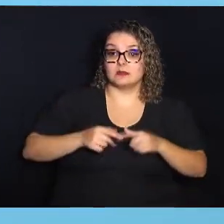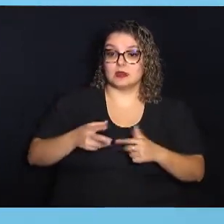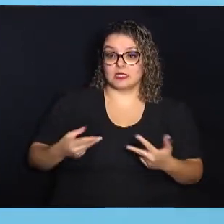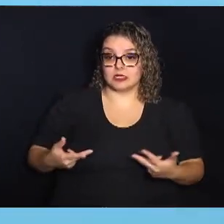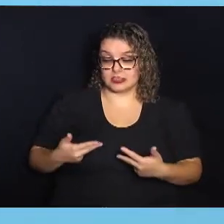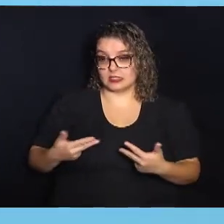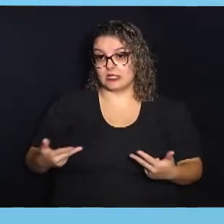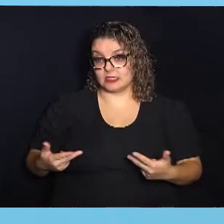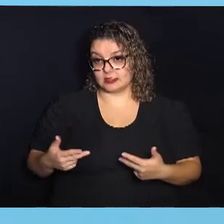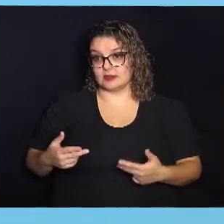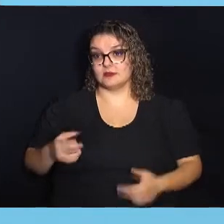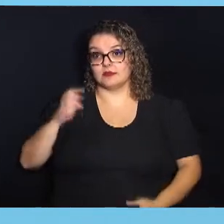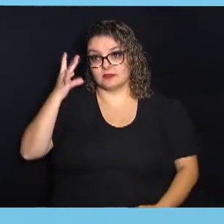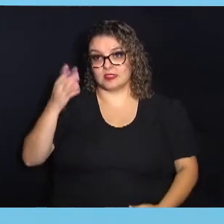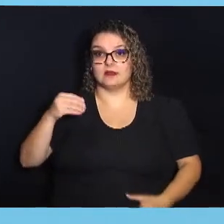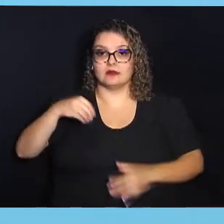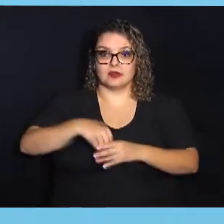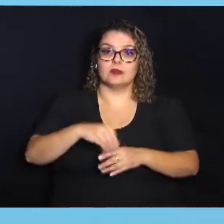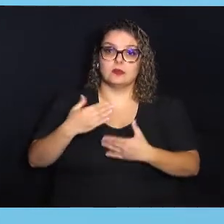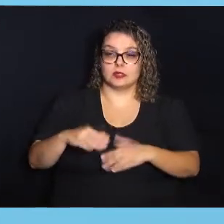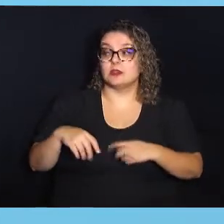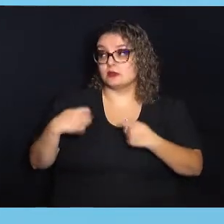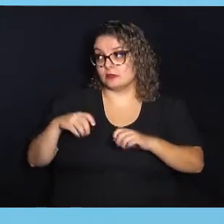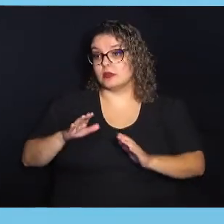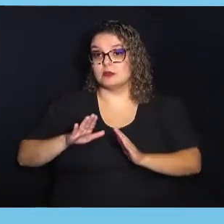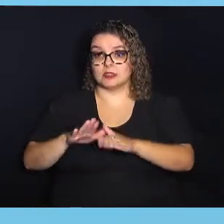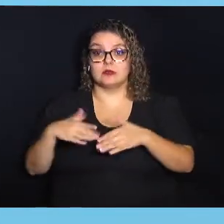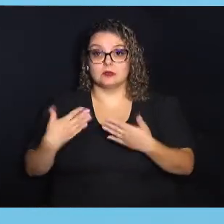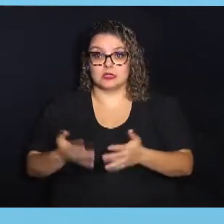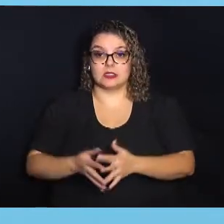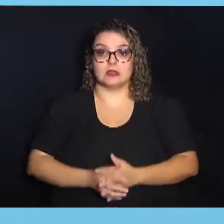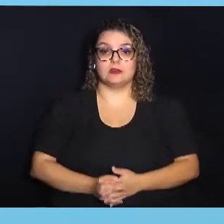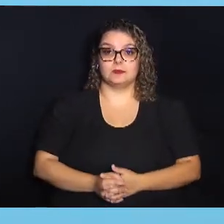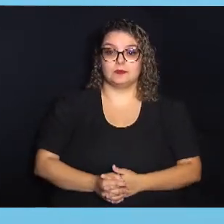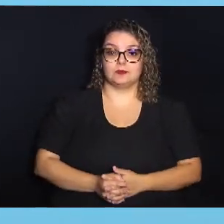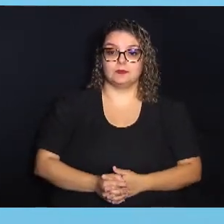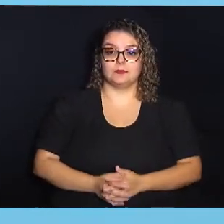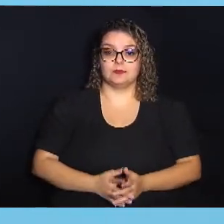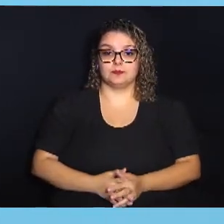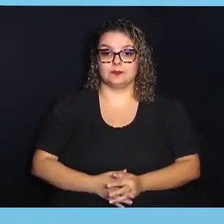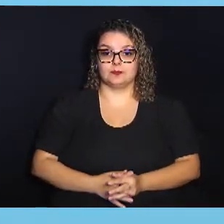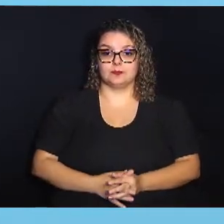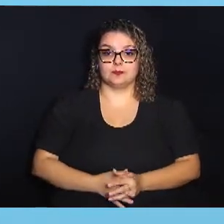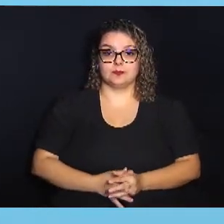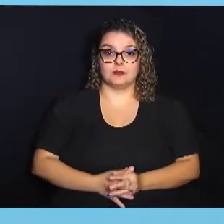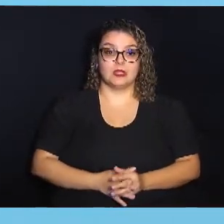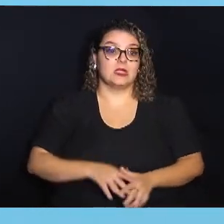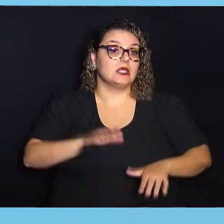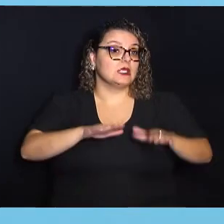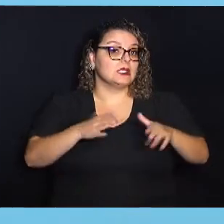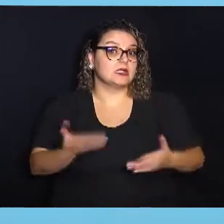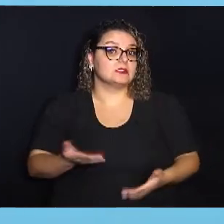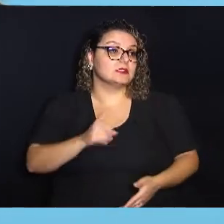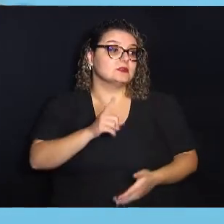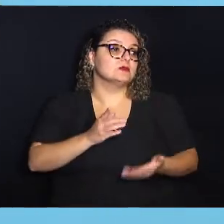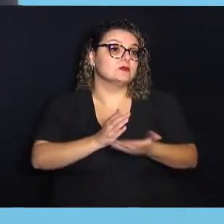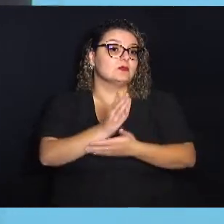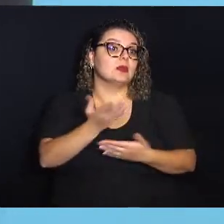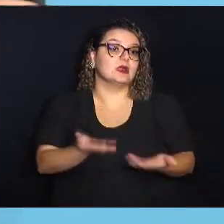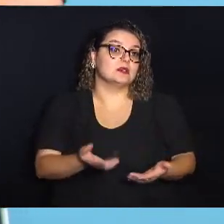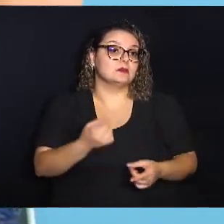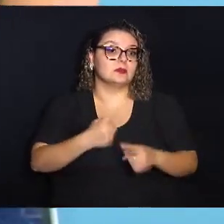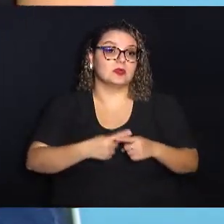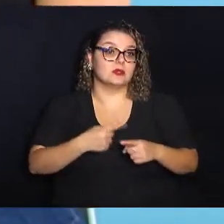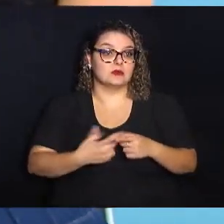ela vai estar na prova, então você vai precisar encarar ela. Então, é importante. E às vezes você não passa, né, Natália?